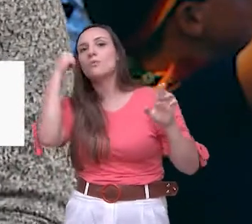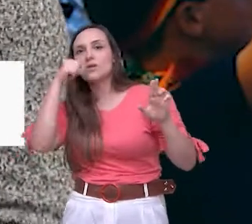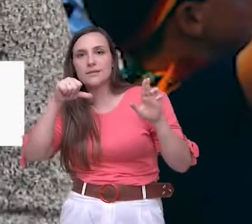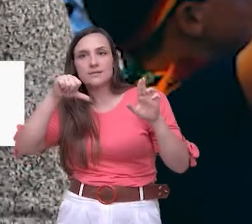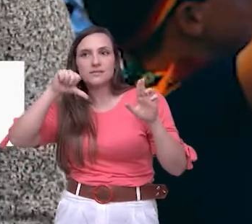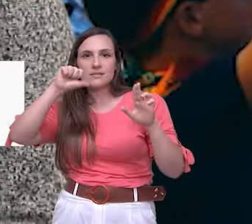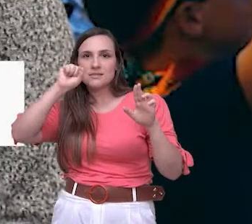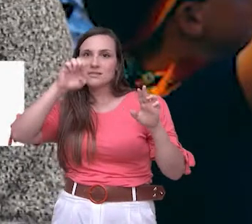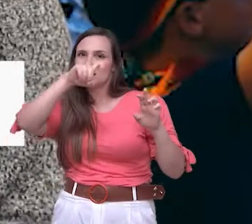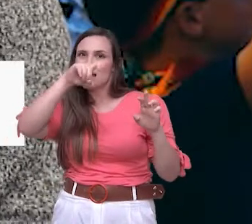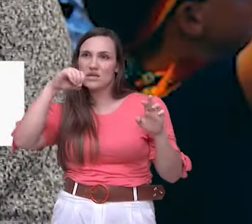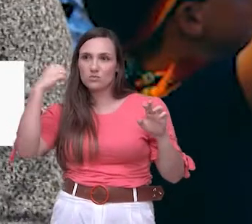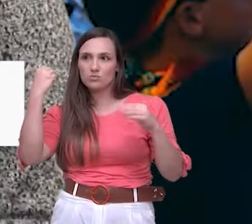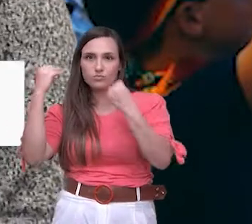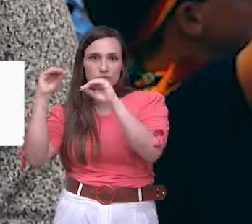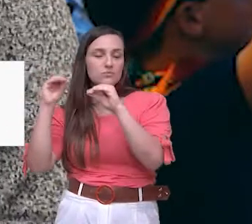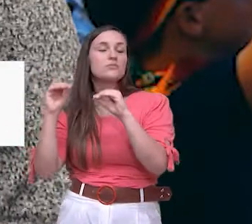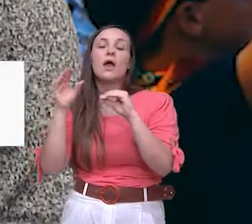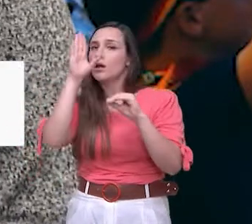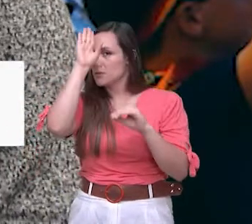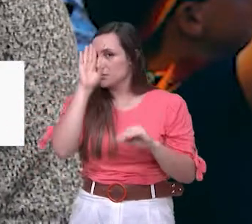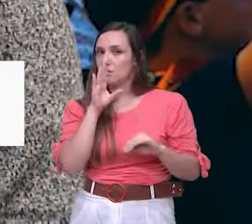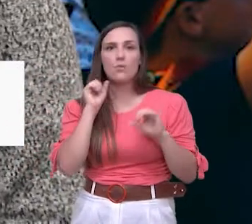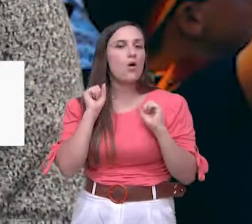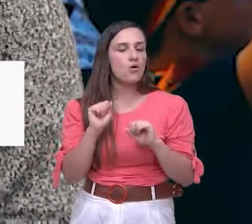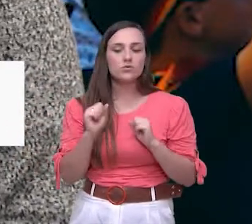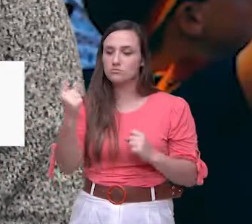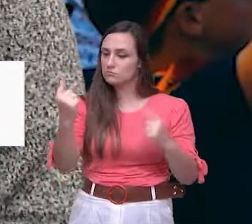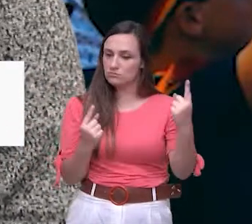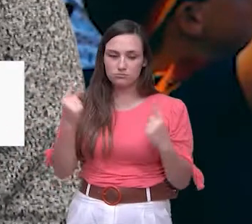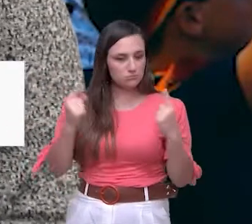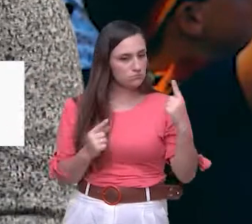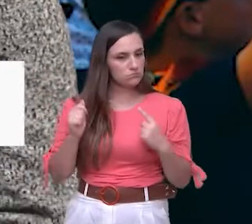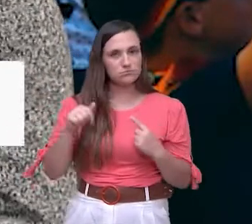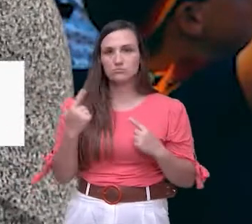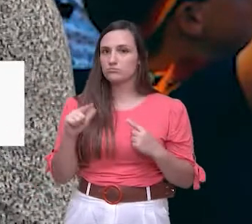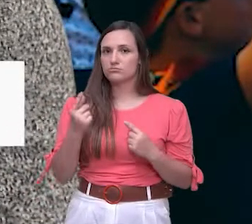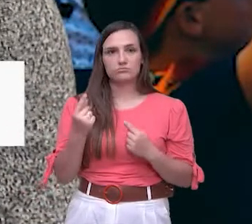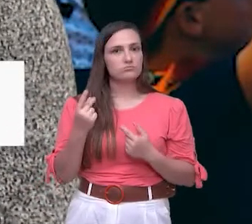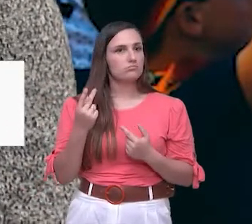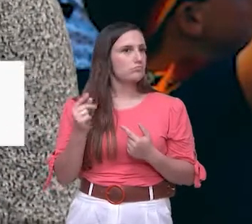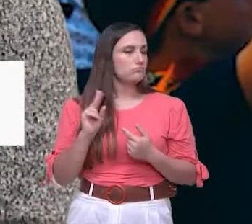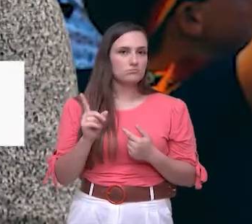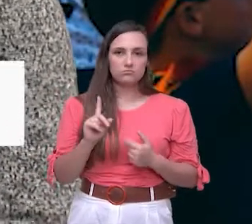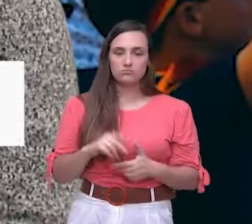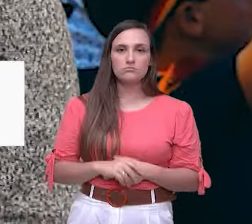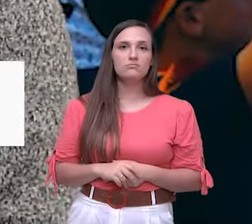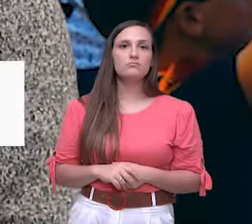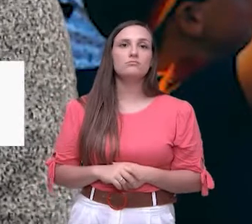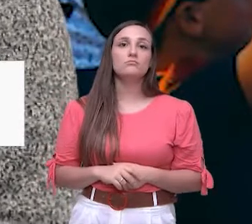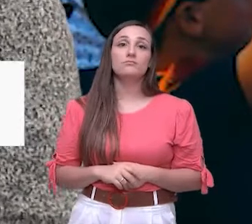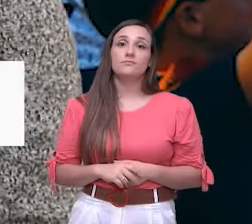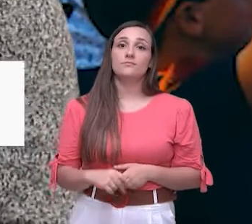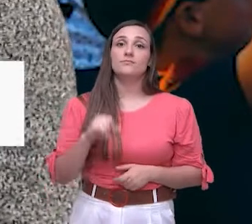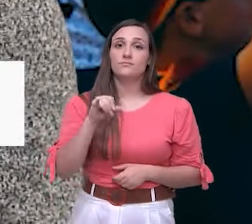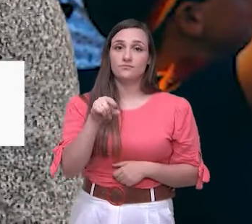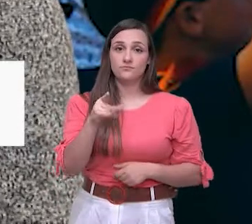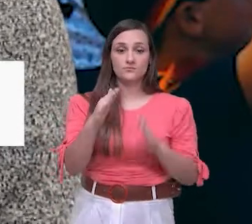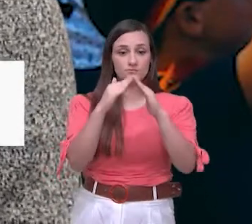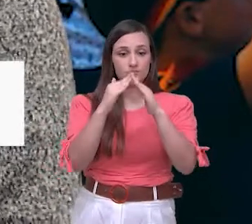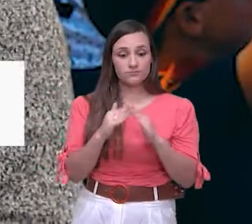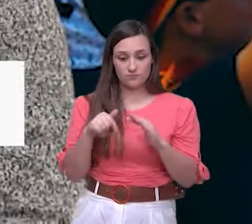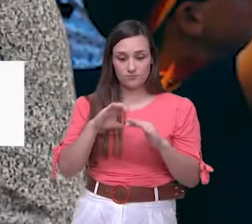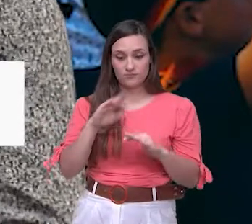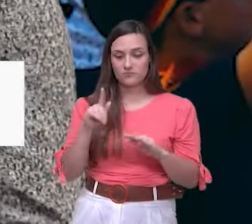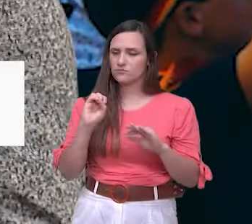sexo mas a carteira de nome social é é um serviço que a gente continua apertando é gratuito tá importante dizer que não